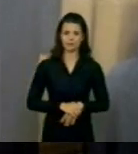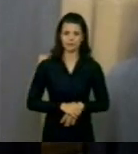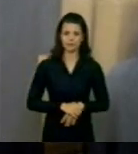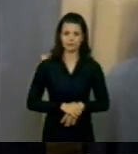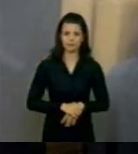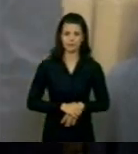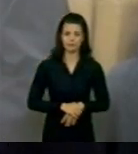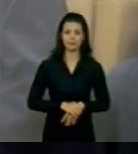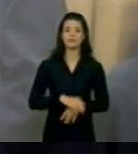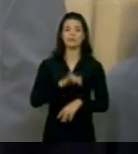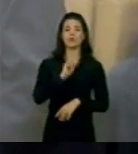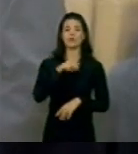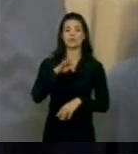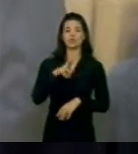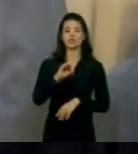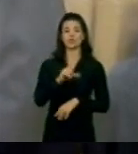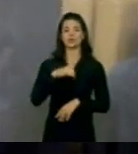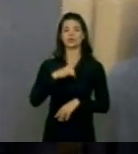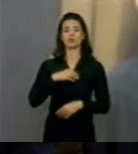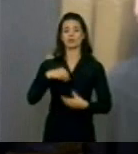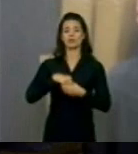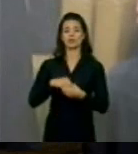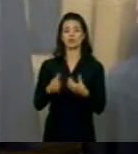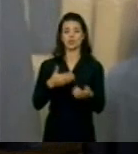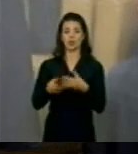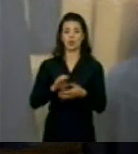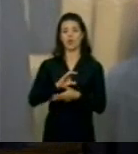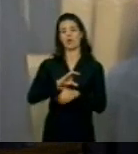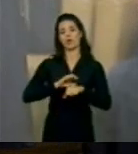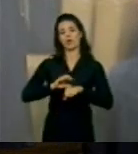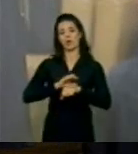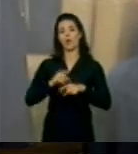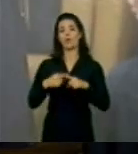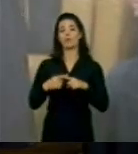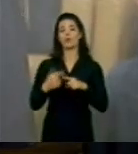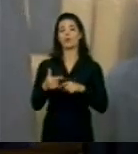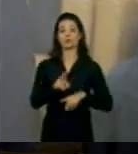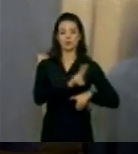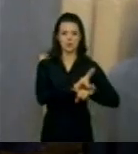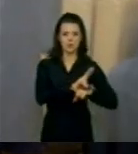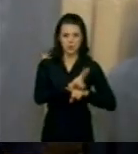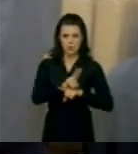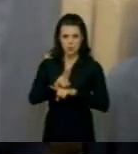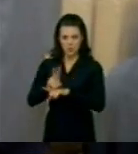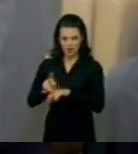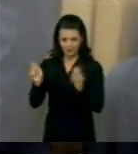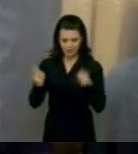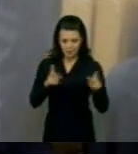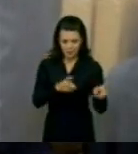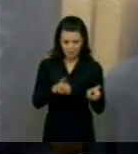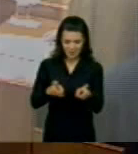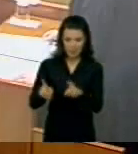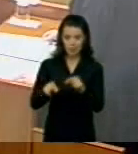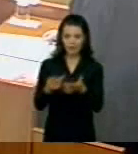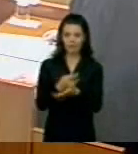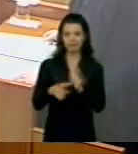construções democráticas justamente porque não há radar eficiente que seja capaz de perceber com